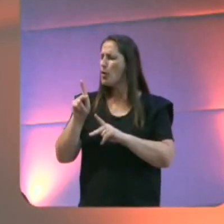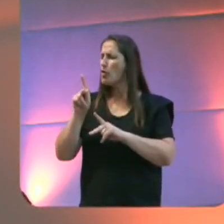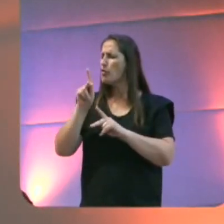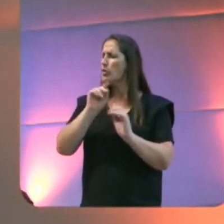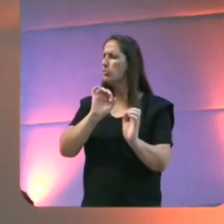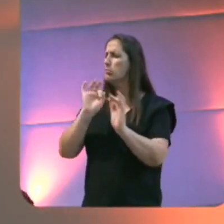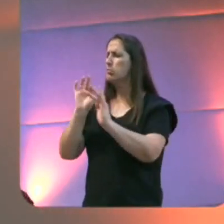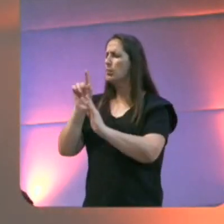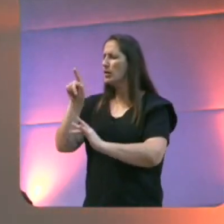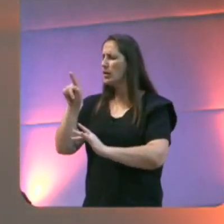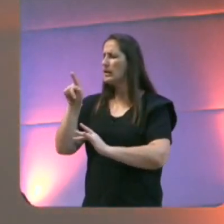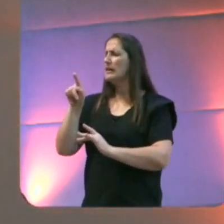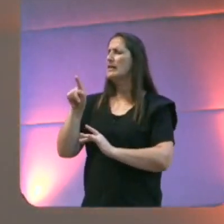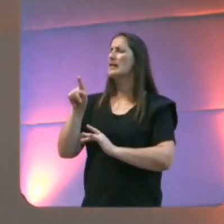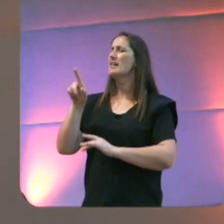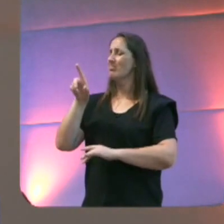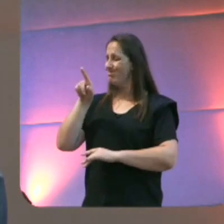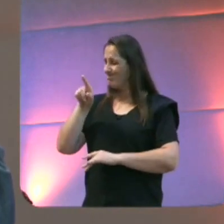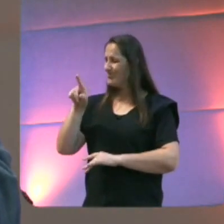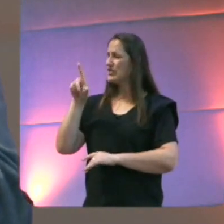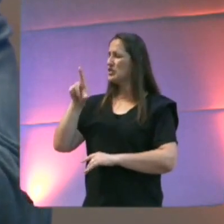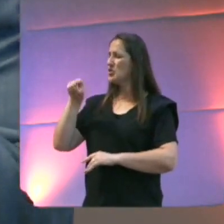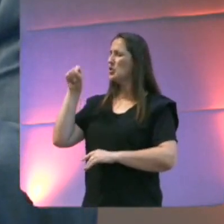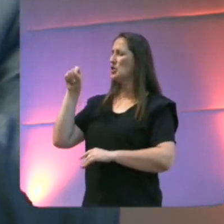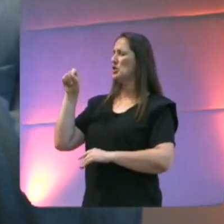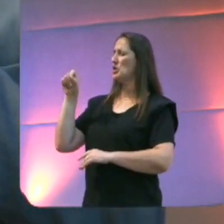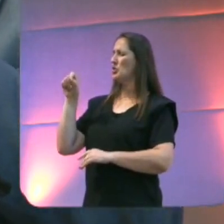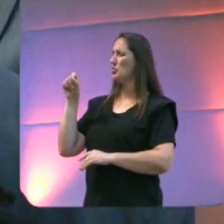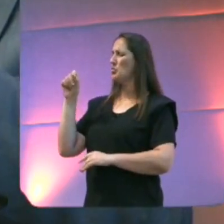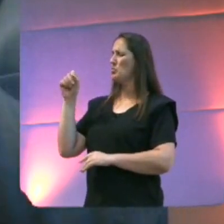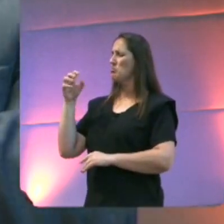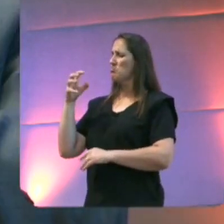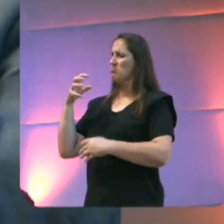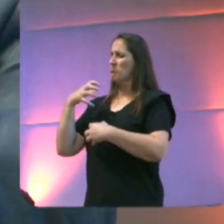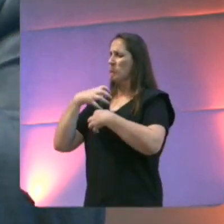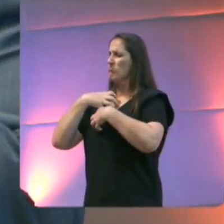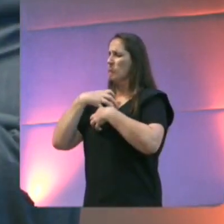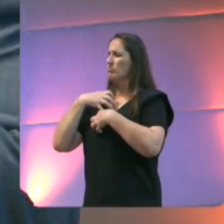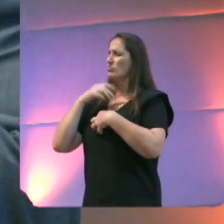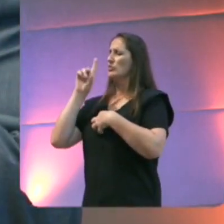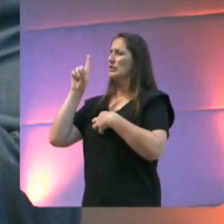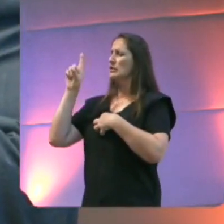voz do Espírito Santo. E nessa hora eu quero te pedir: começa